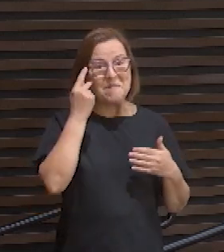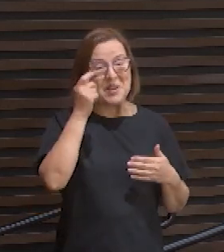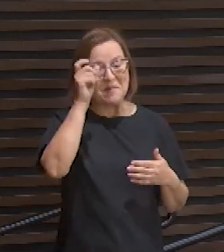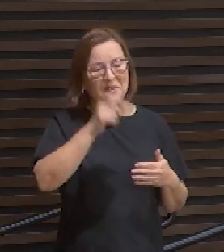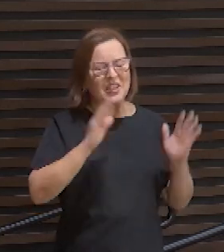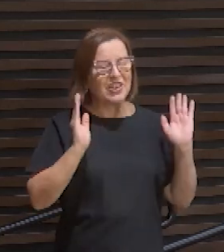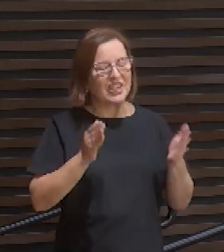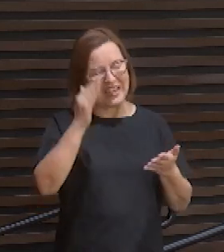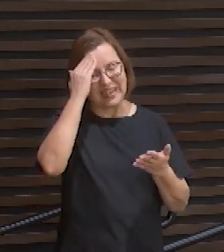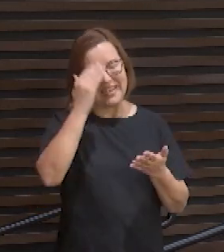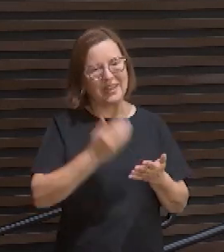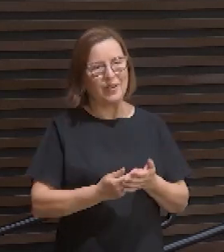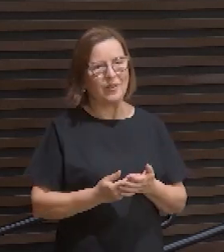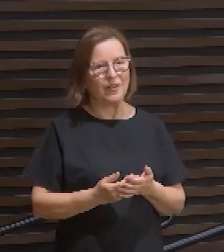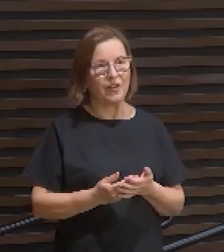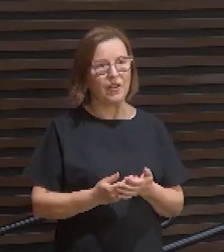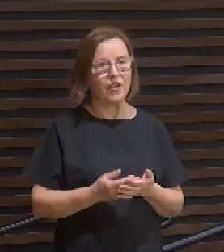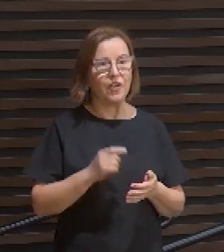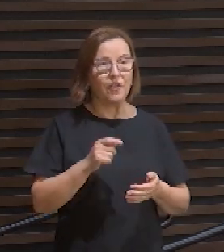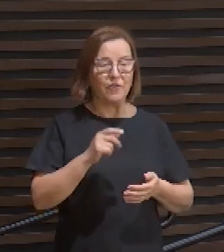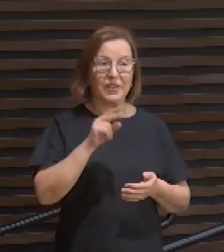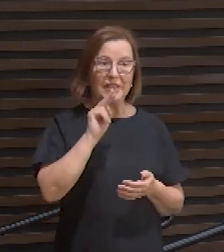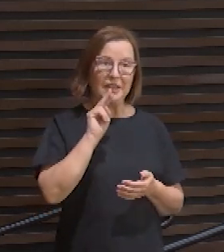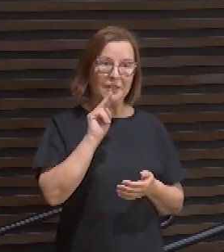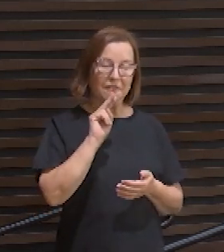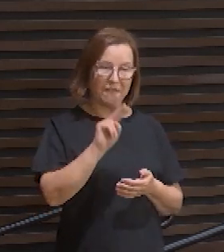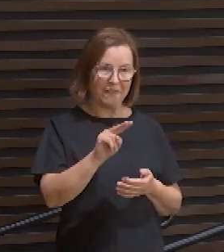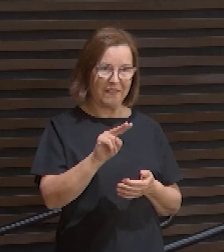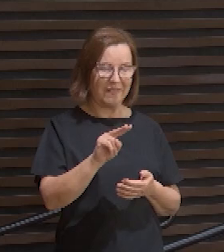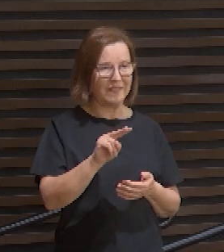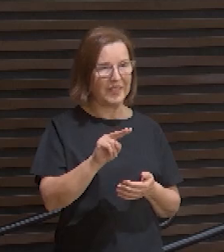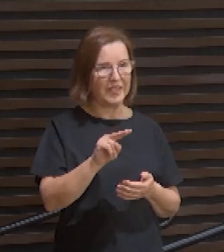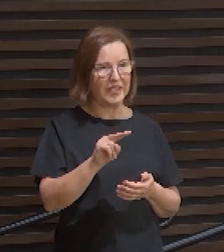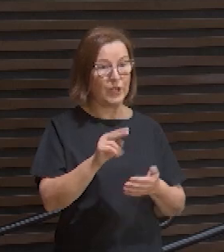ele pode ouvir o Evangelho 1 trilhão de vezes, ele vai se alegrar 1 trilhão de vezes de ouvir.